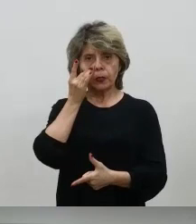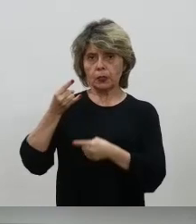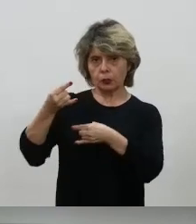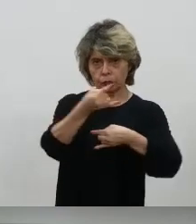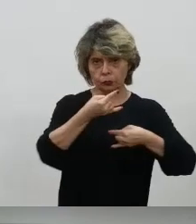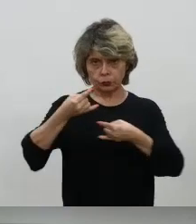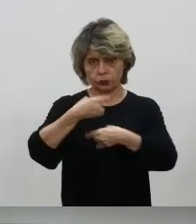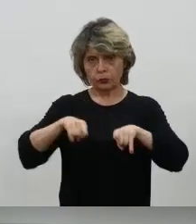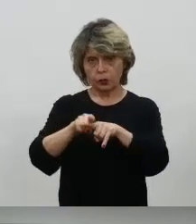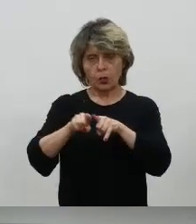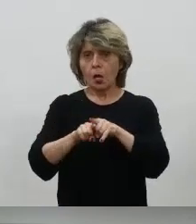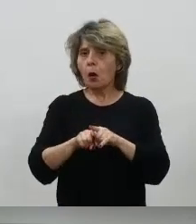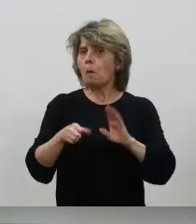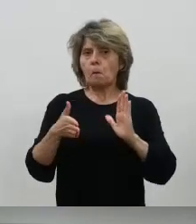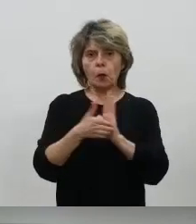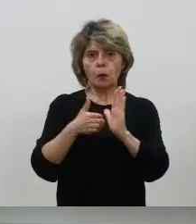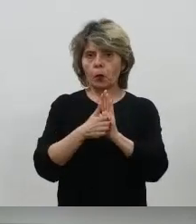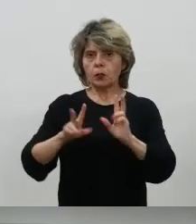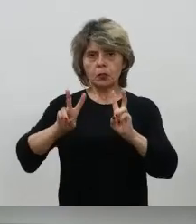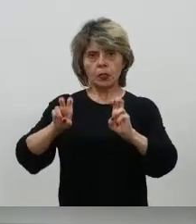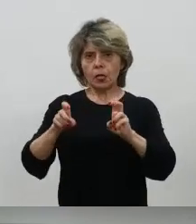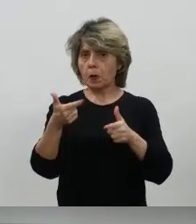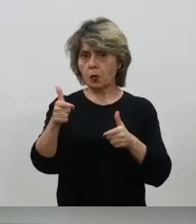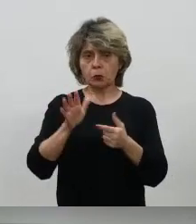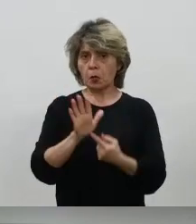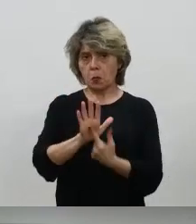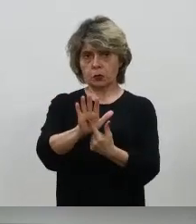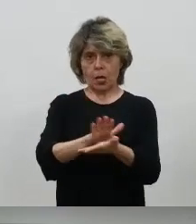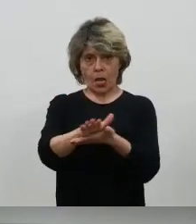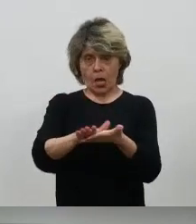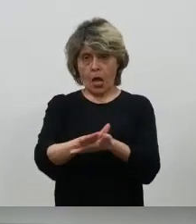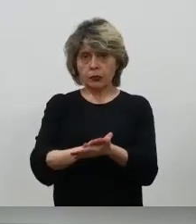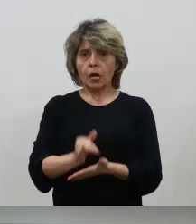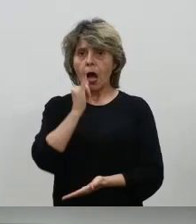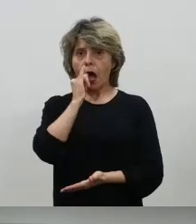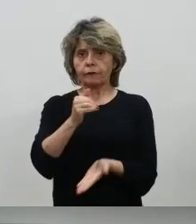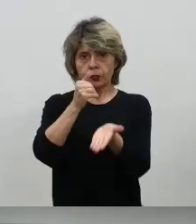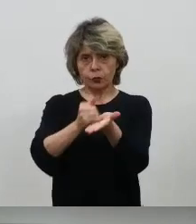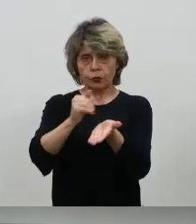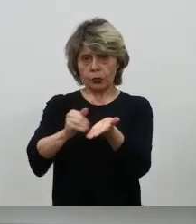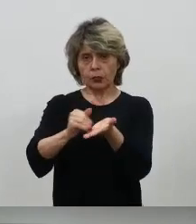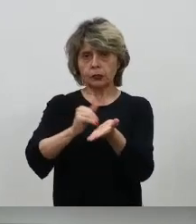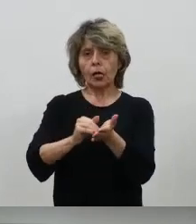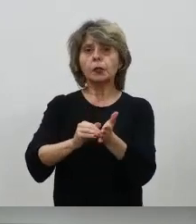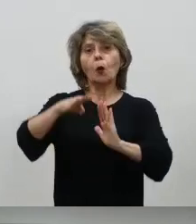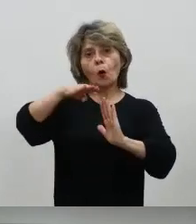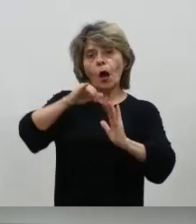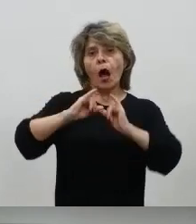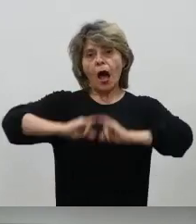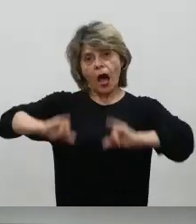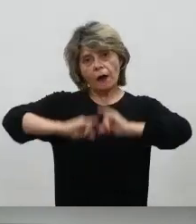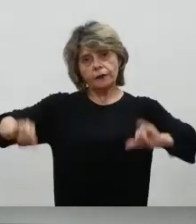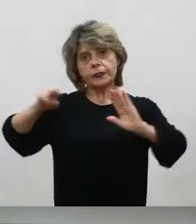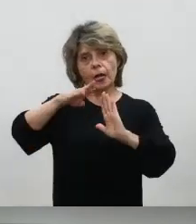havendo matéria a sério apresentada solicita o senhor secretário da leitura dos processos constantes da Ordem do dia